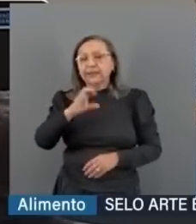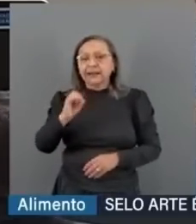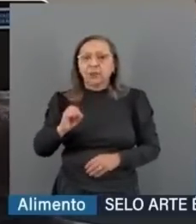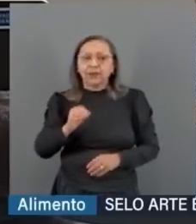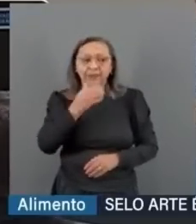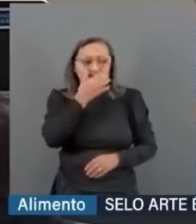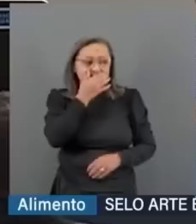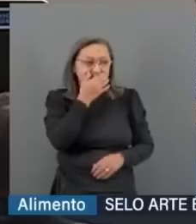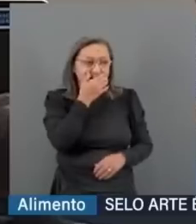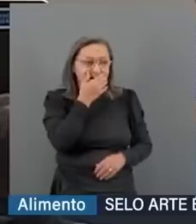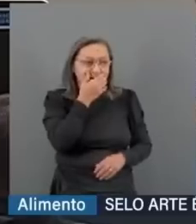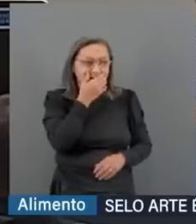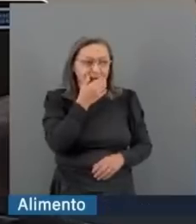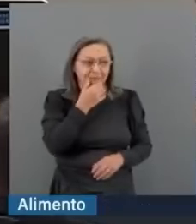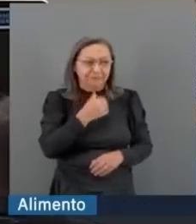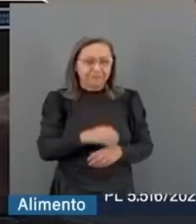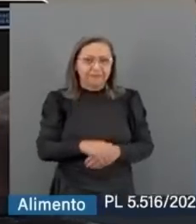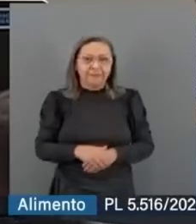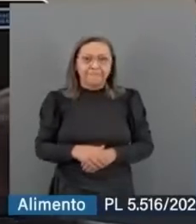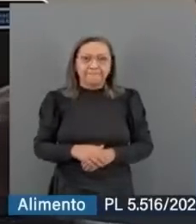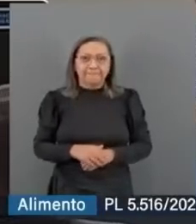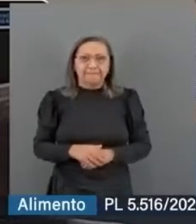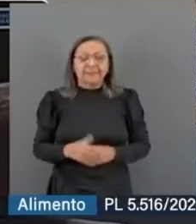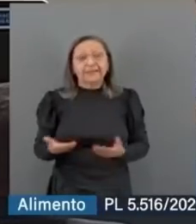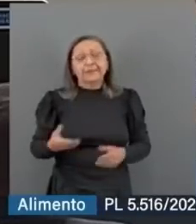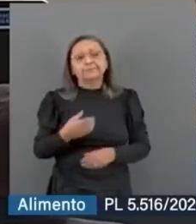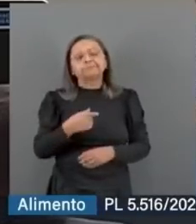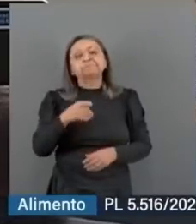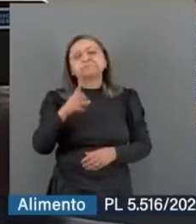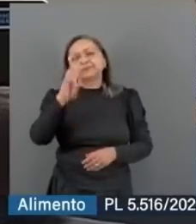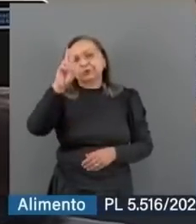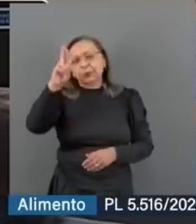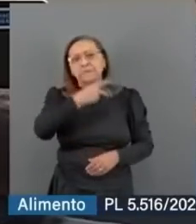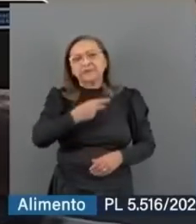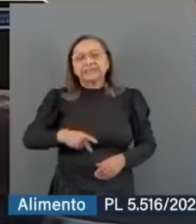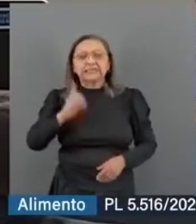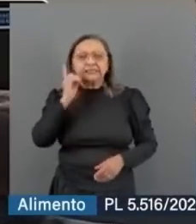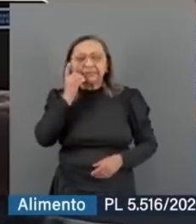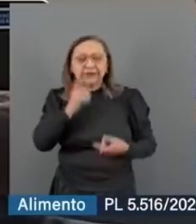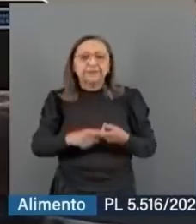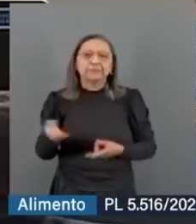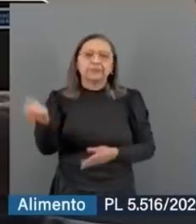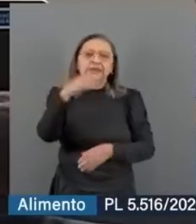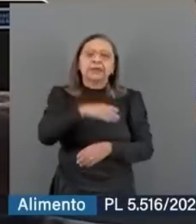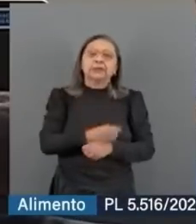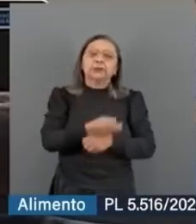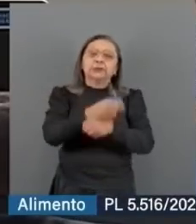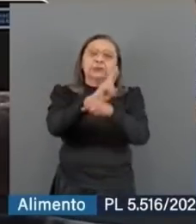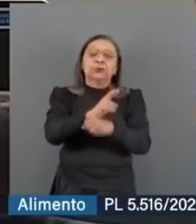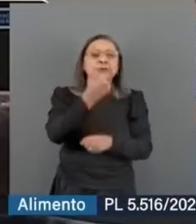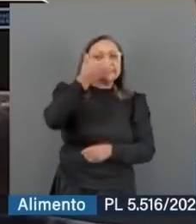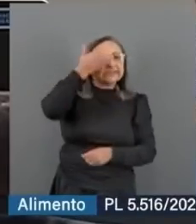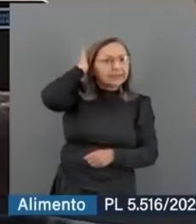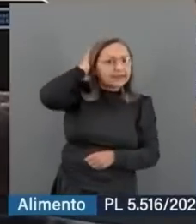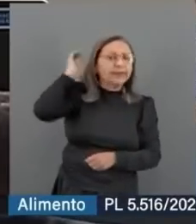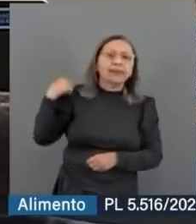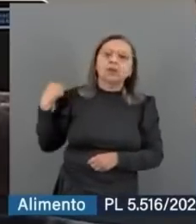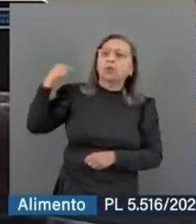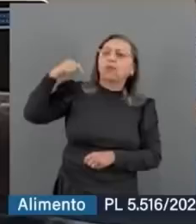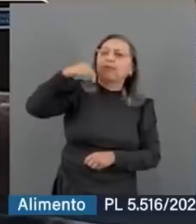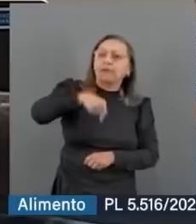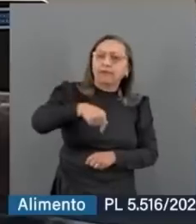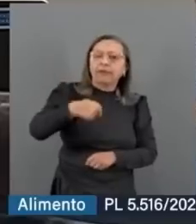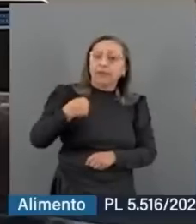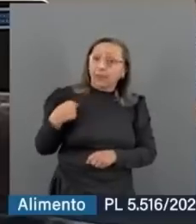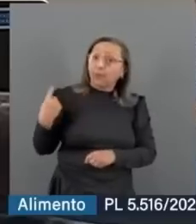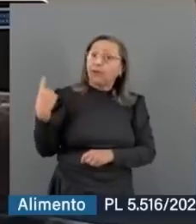somos de extrema-direita, mas vamos ponderar o Zanin. Você já viu extrema-direita ponderar alguma coisa? Os caras vão fazer o Zanin dar passinho por passinho dentro do que eles acham que tem que ser